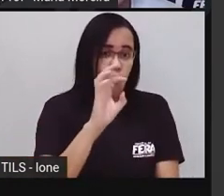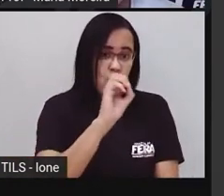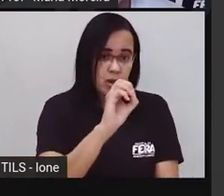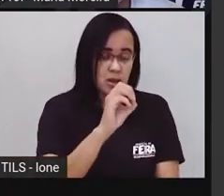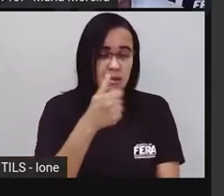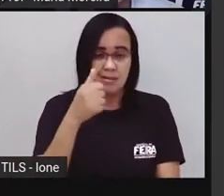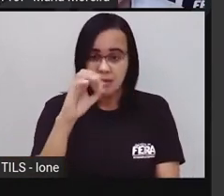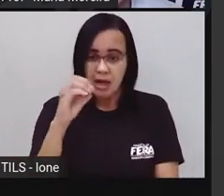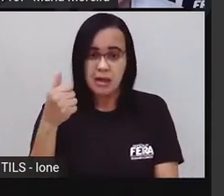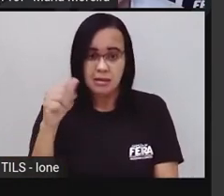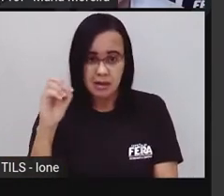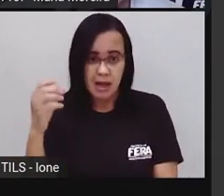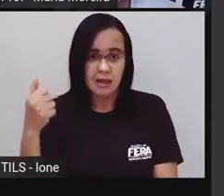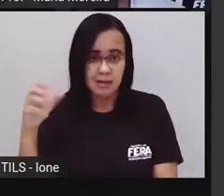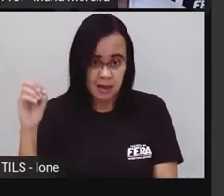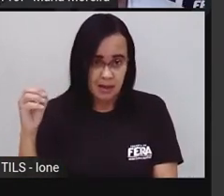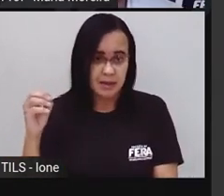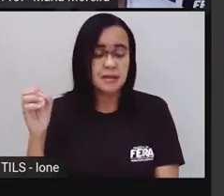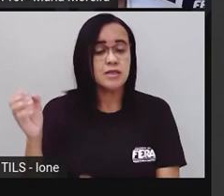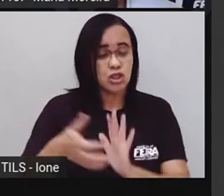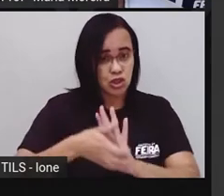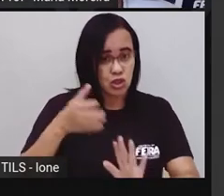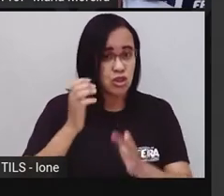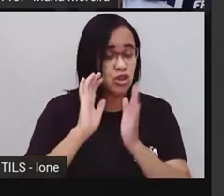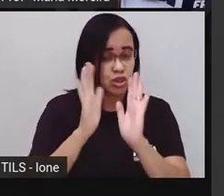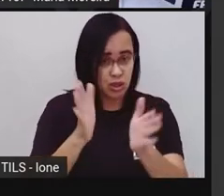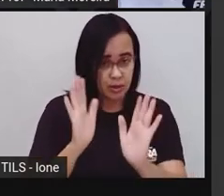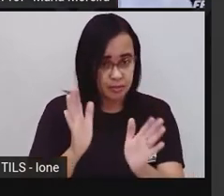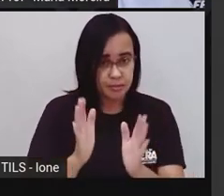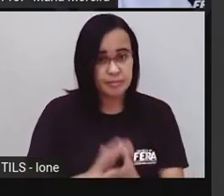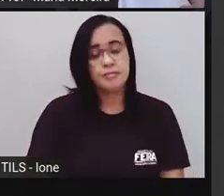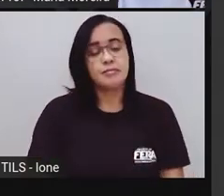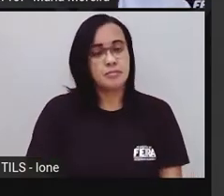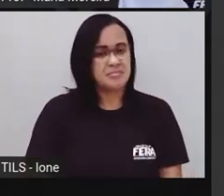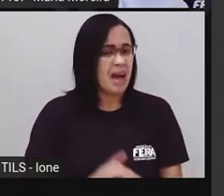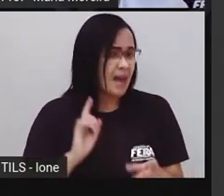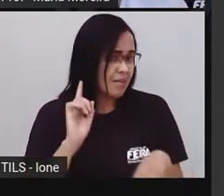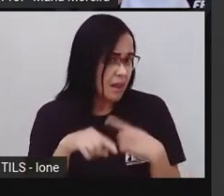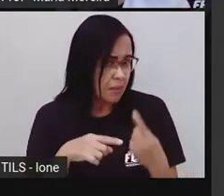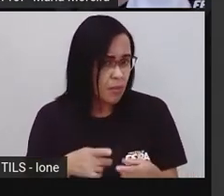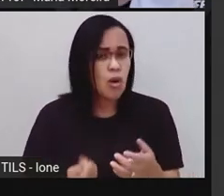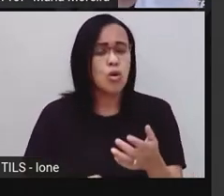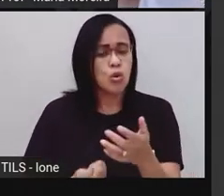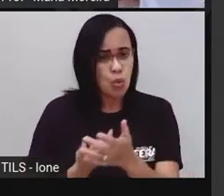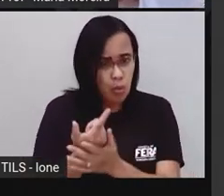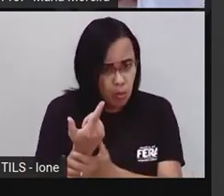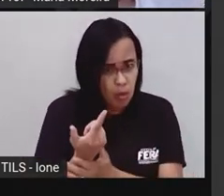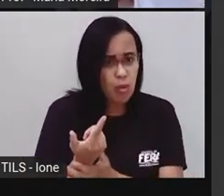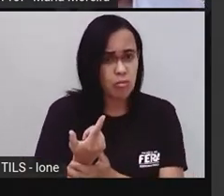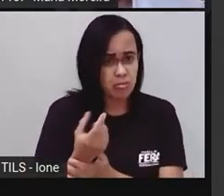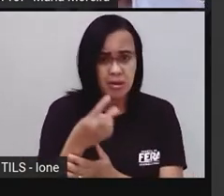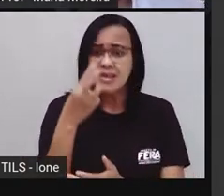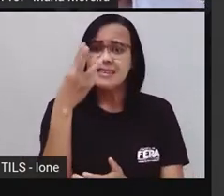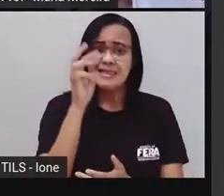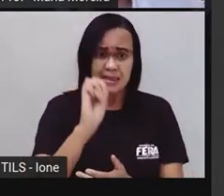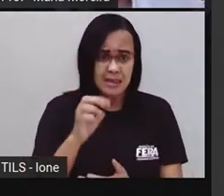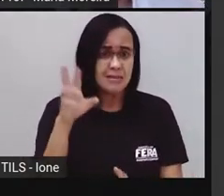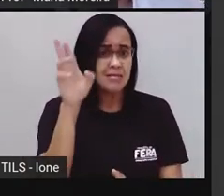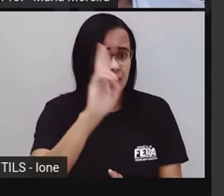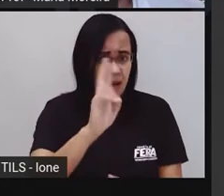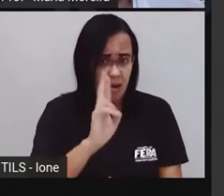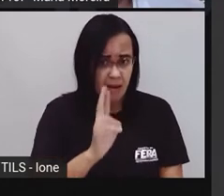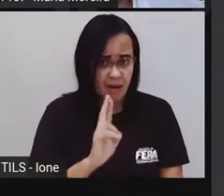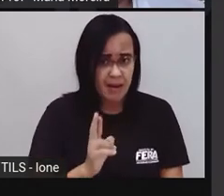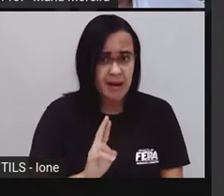10 aqui e tirei 10 aqui pronto aí ele gastou mais 30 reais com uma bola é isso